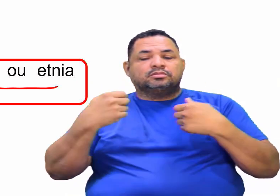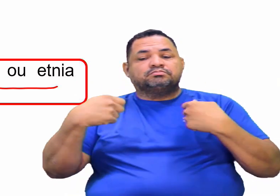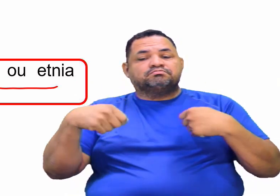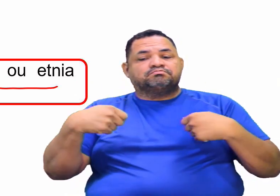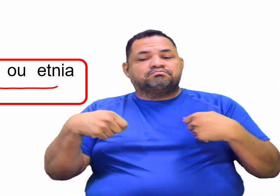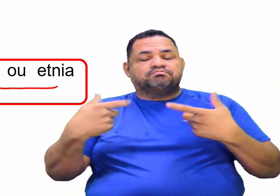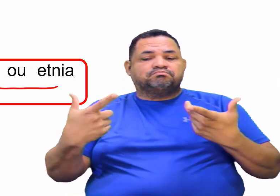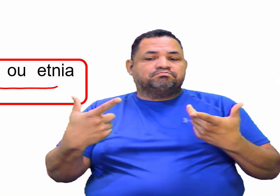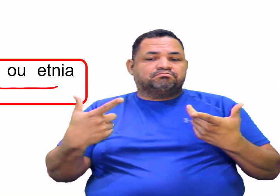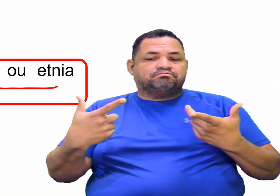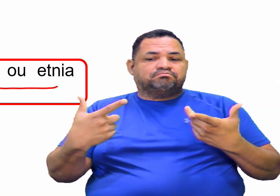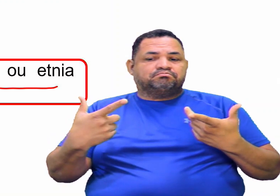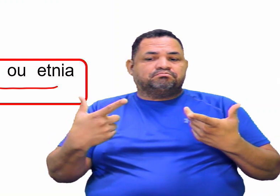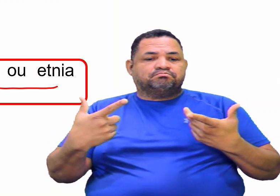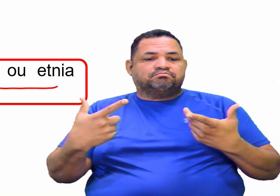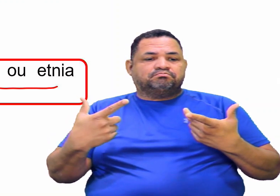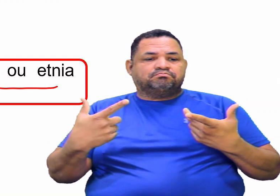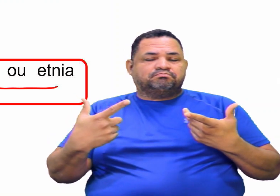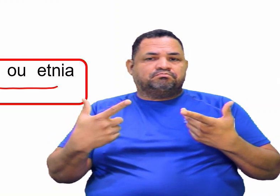necessidade, né?